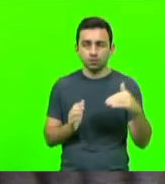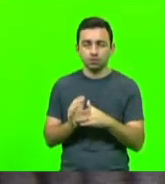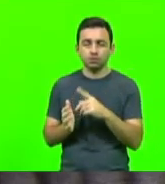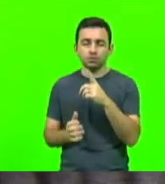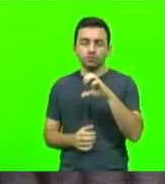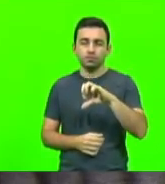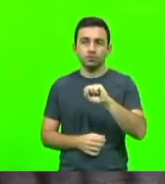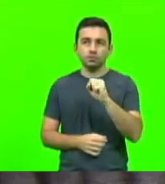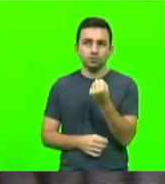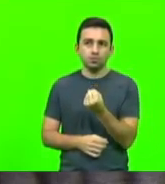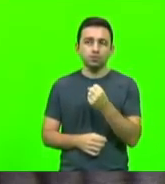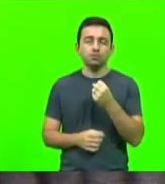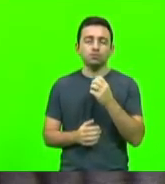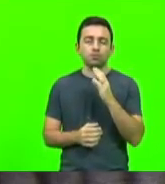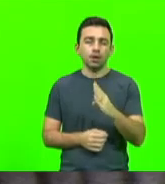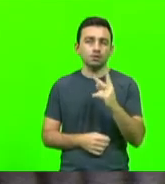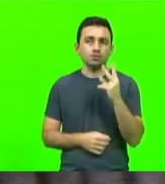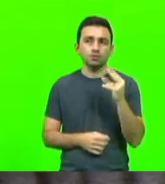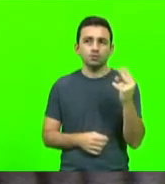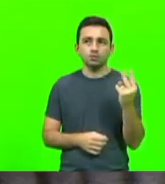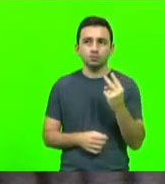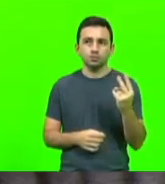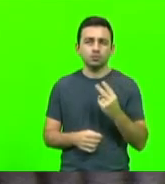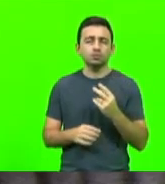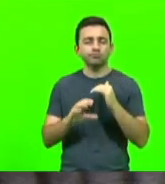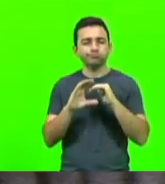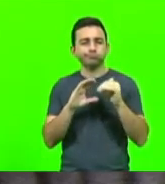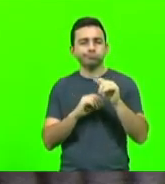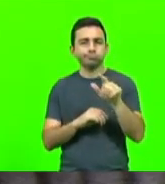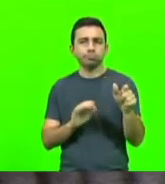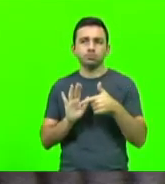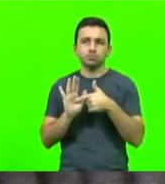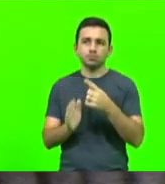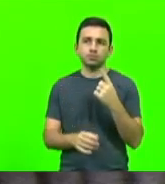180 a 198/2022 e comunicou que encaminhará aos destinatários as seguintes indicações: